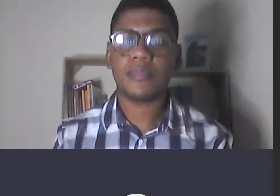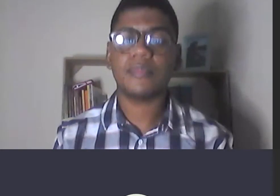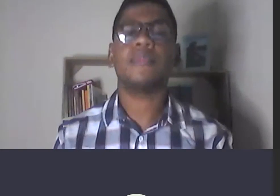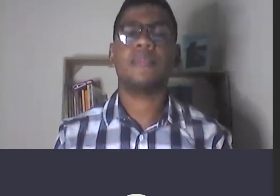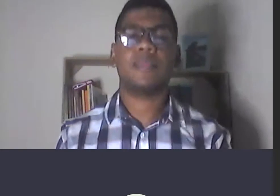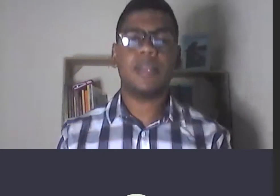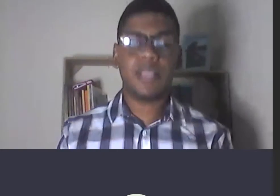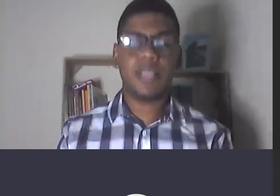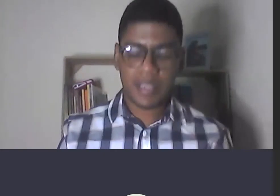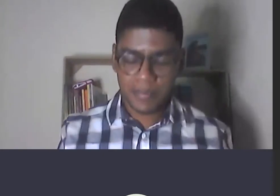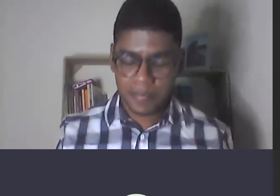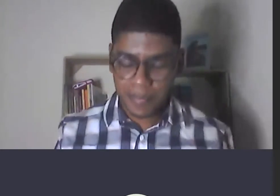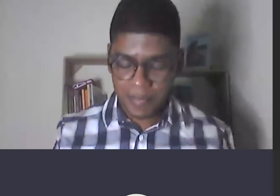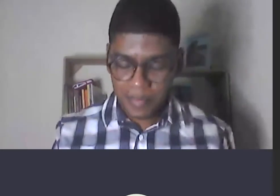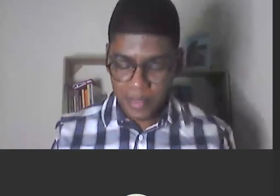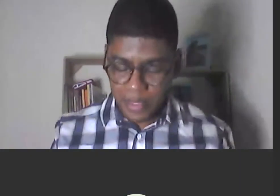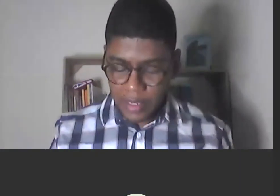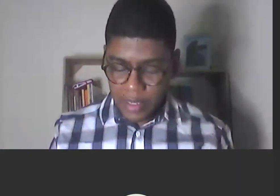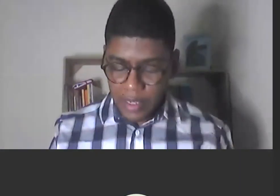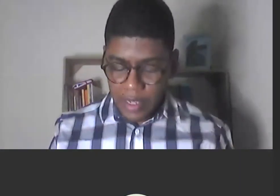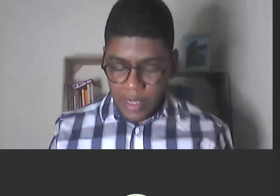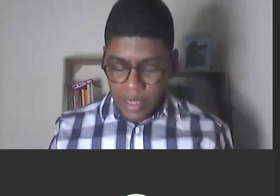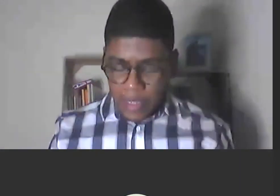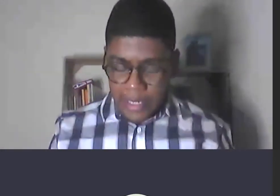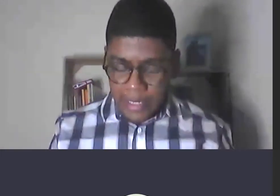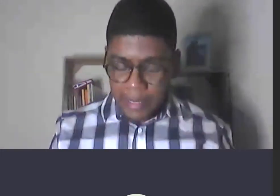Foi. Ok.